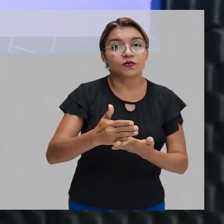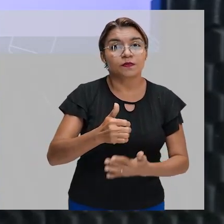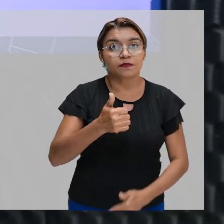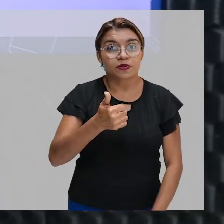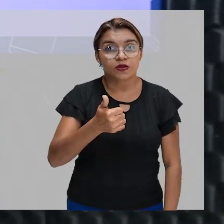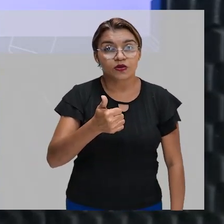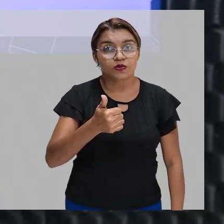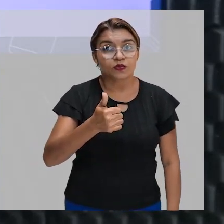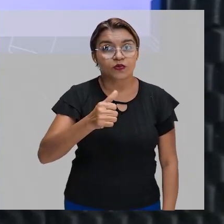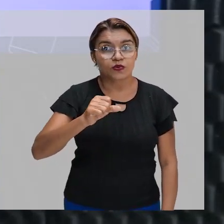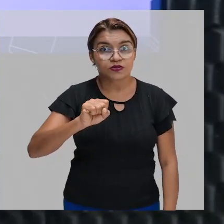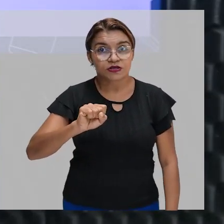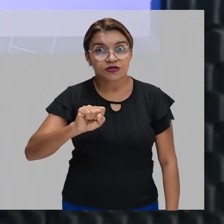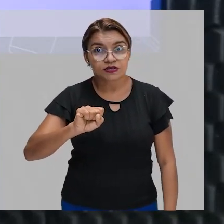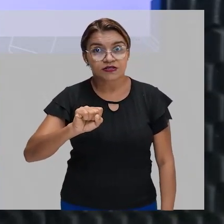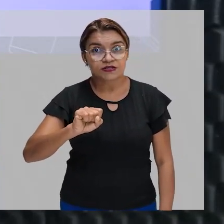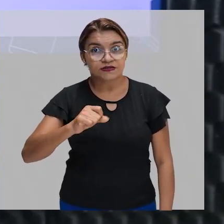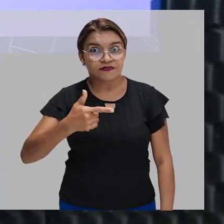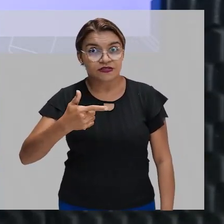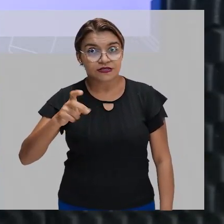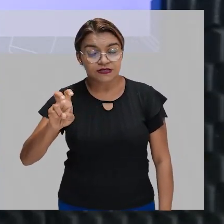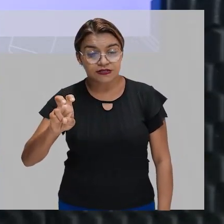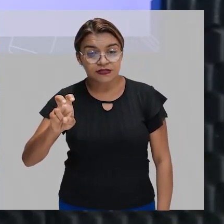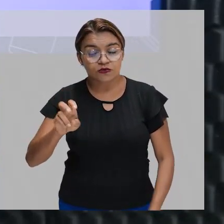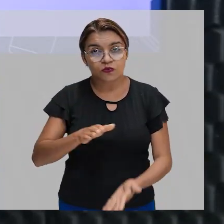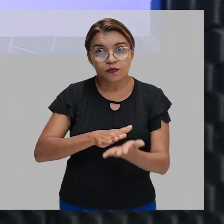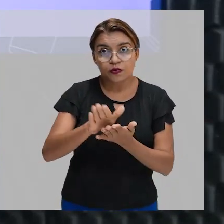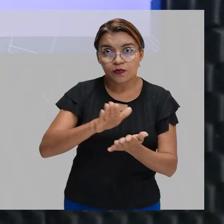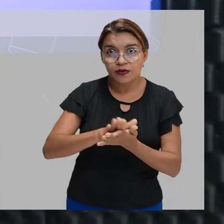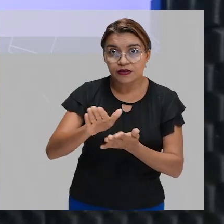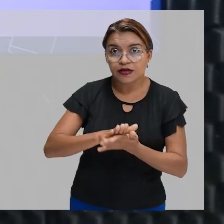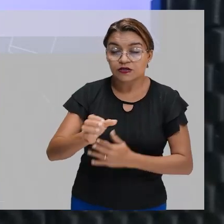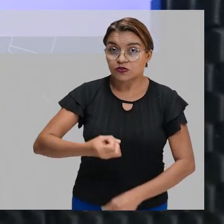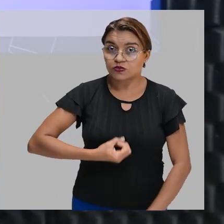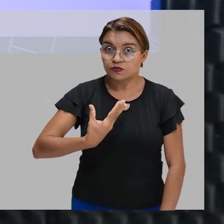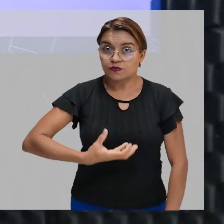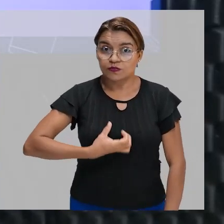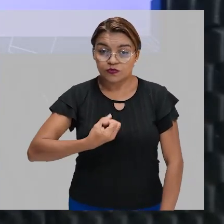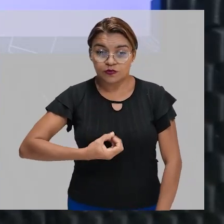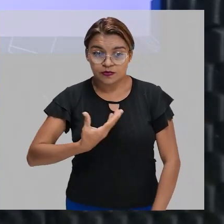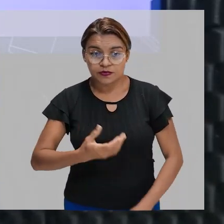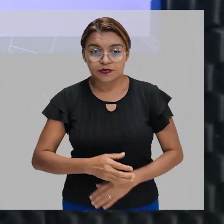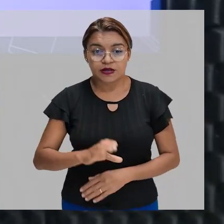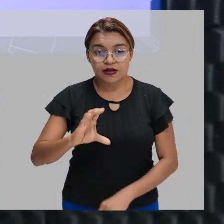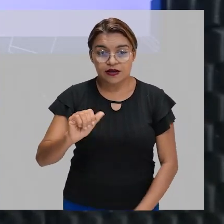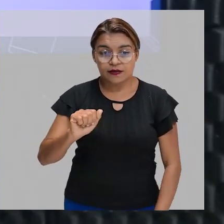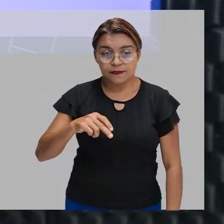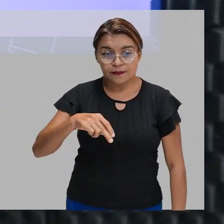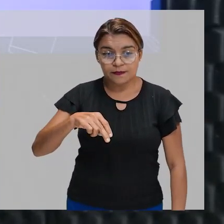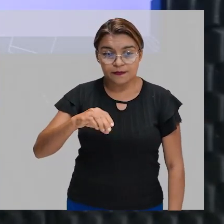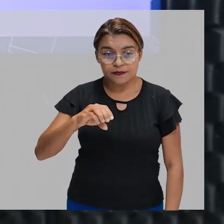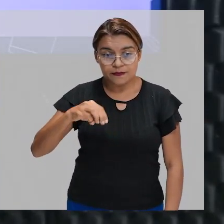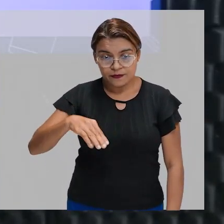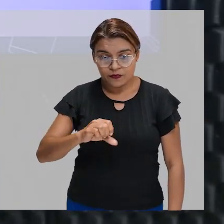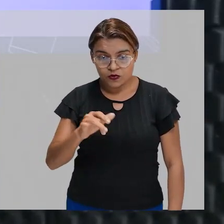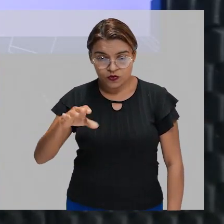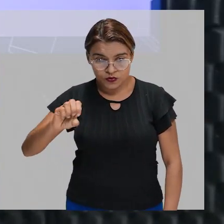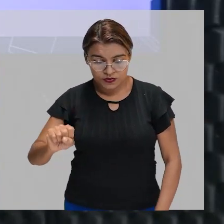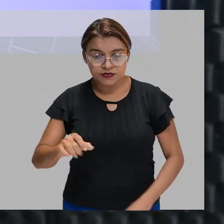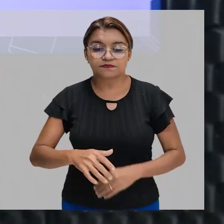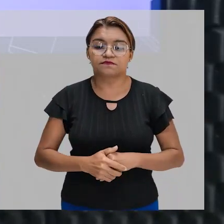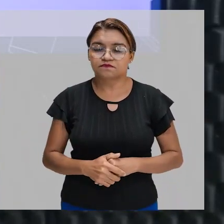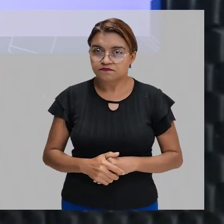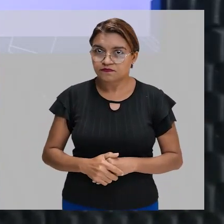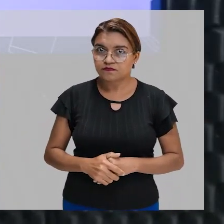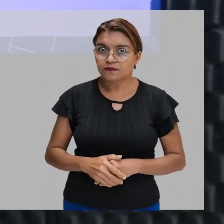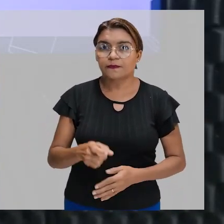1825 com a publicação do poema Camões de Almeida o nome desse esse trecho